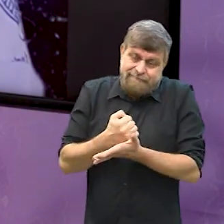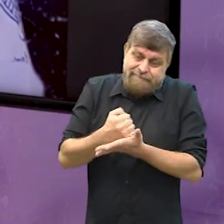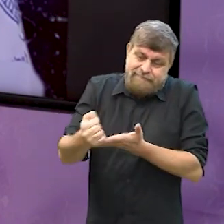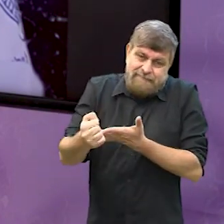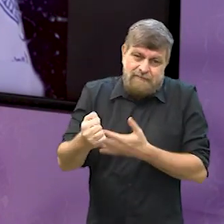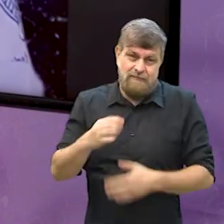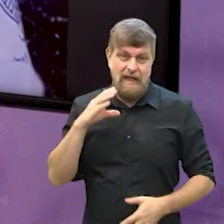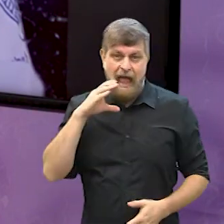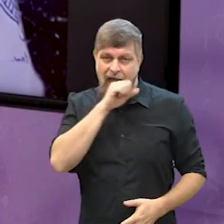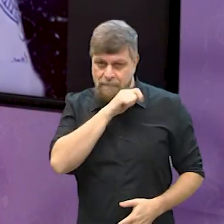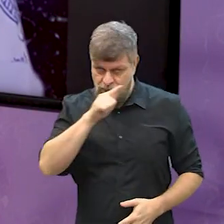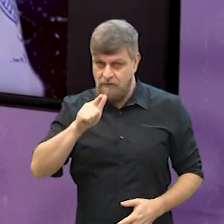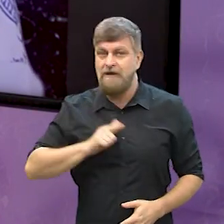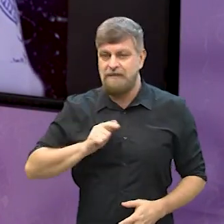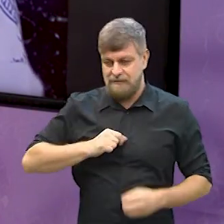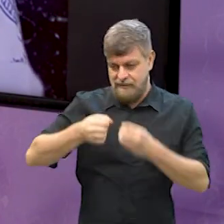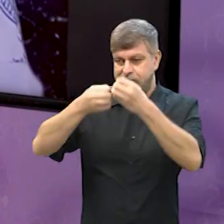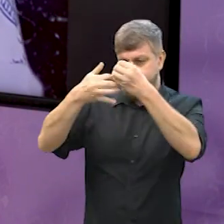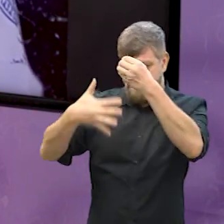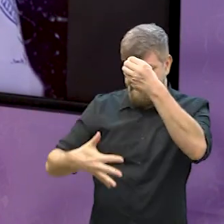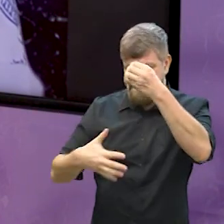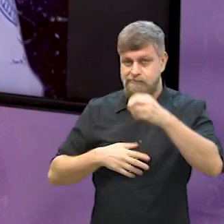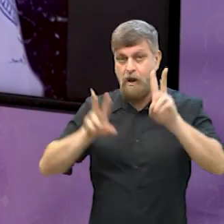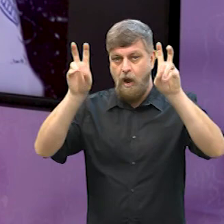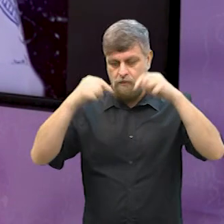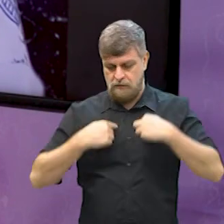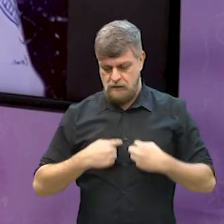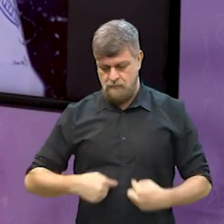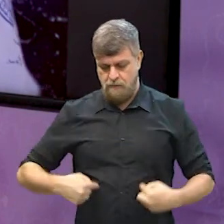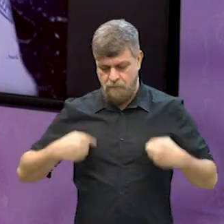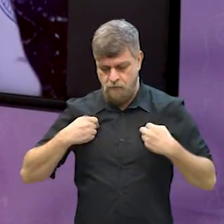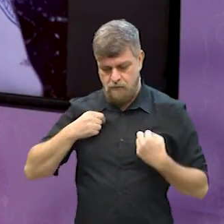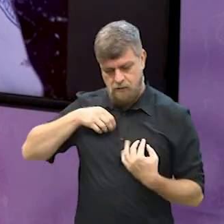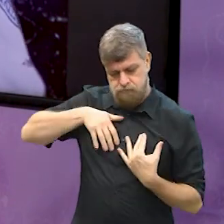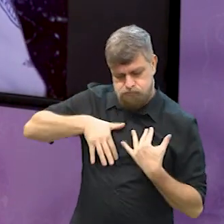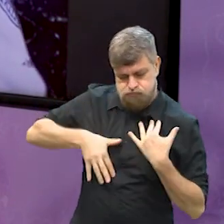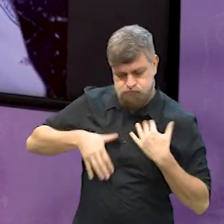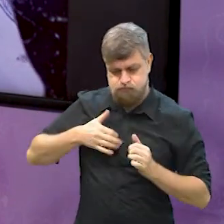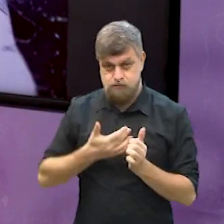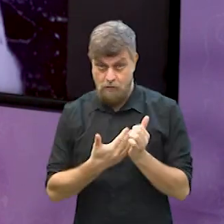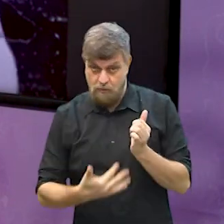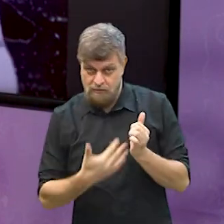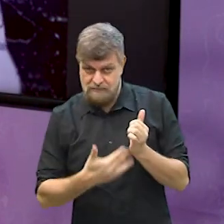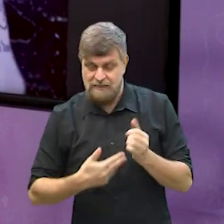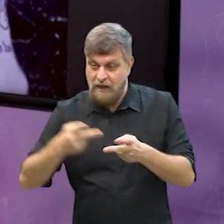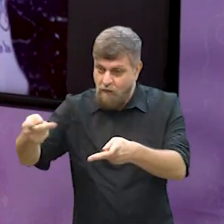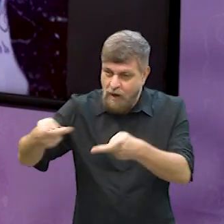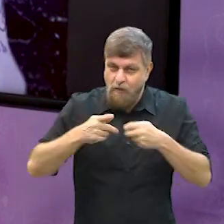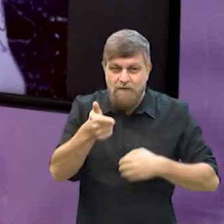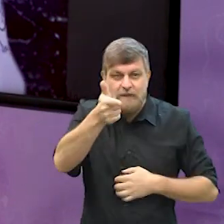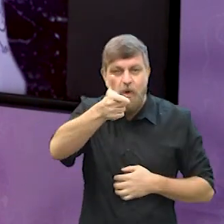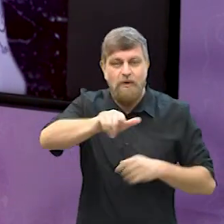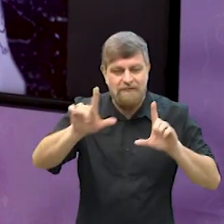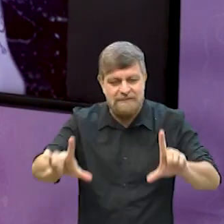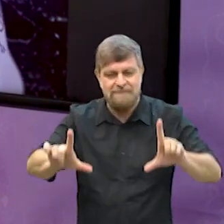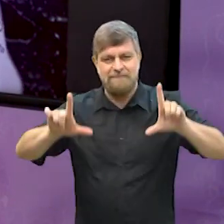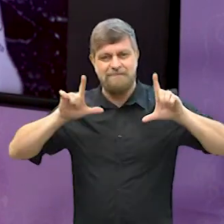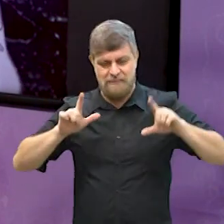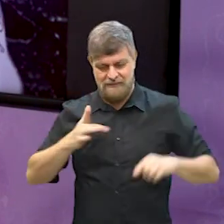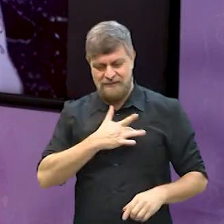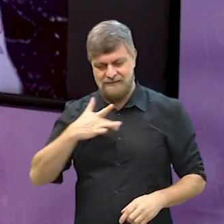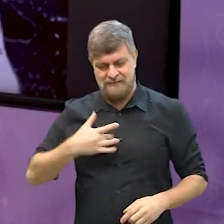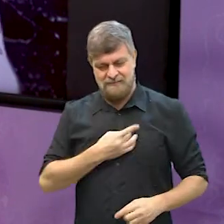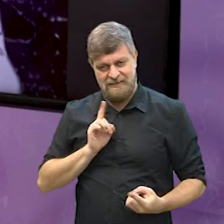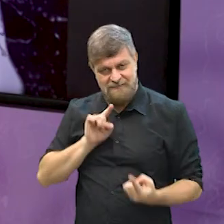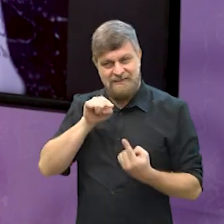tempo é curto, com certeza tem muito mais a ser dito sobre hipertensão pulmonar, por isso eu já deixo aqui o convite para o senhor participar mais